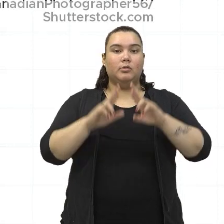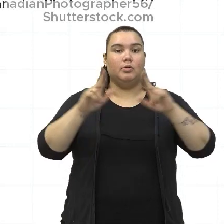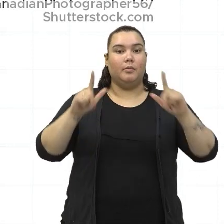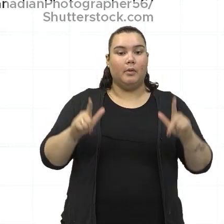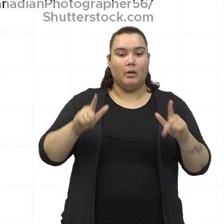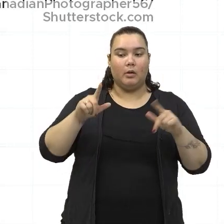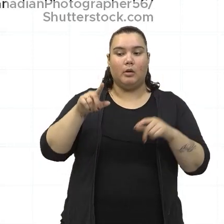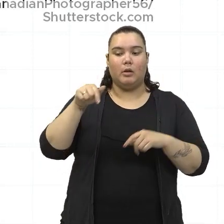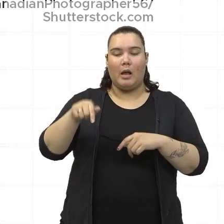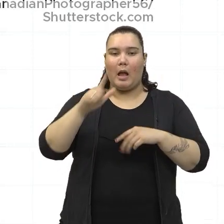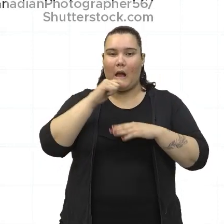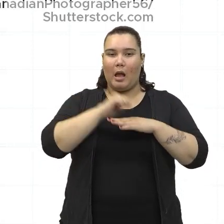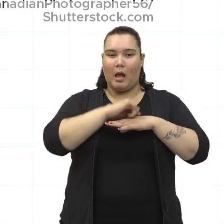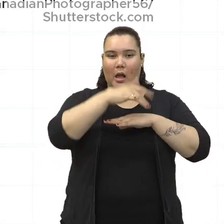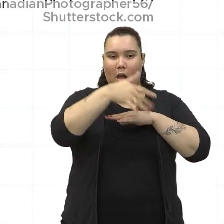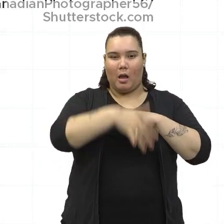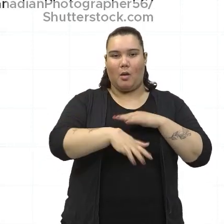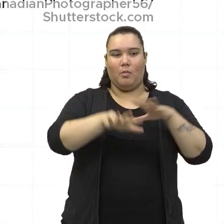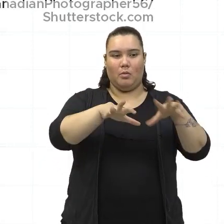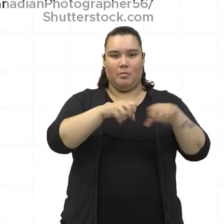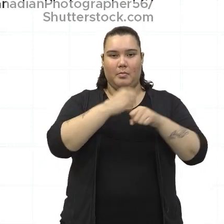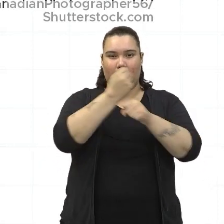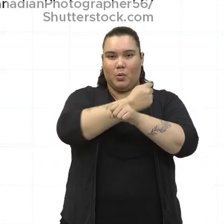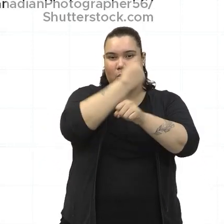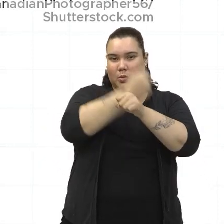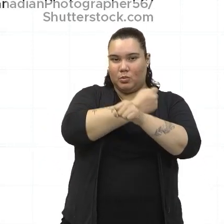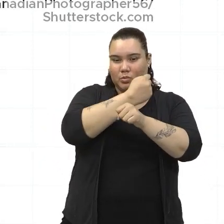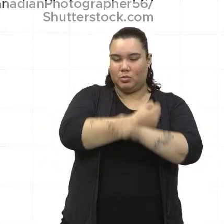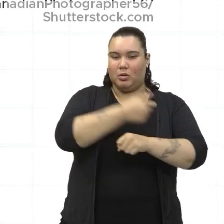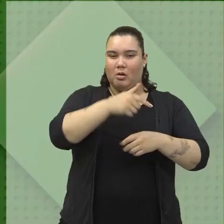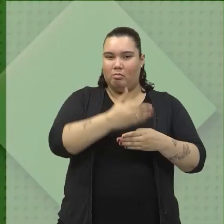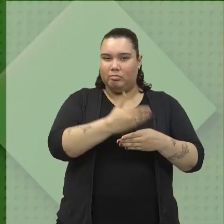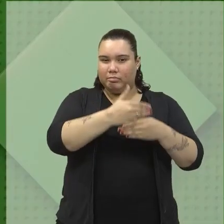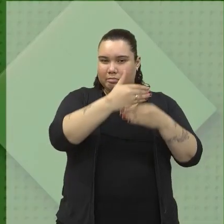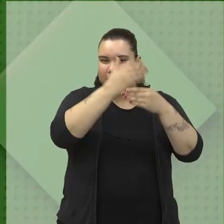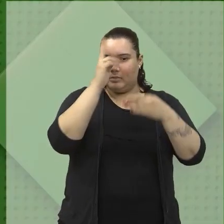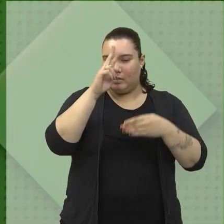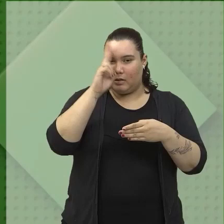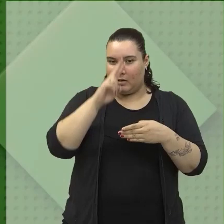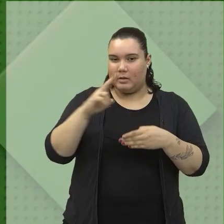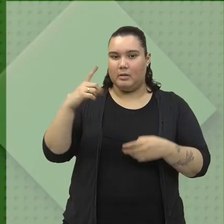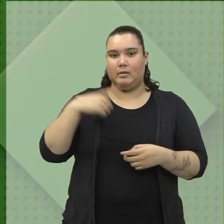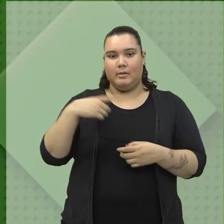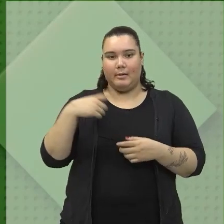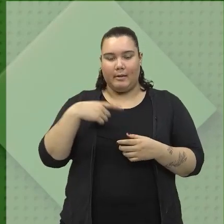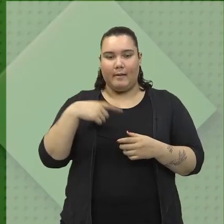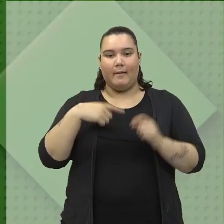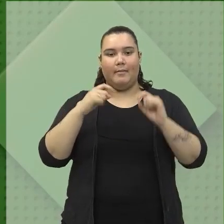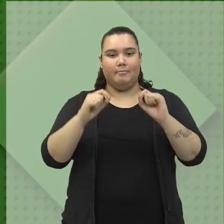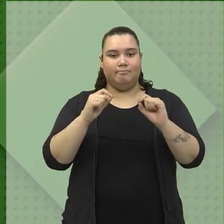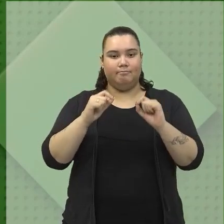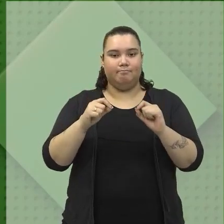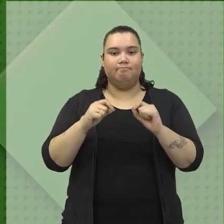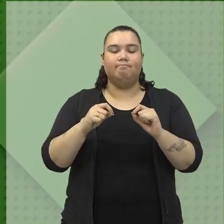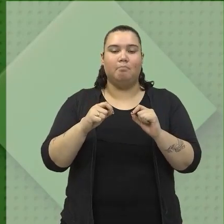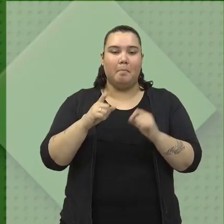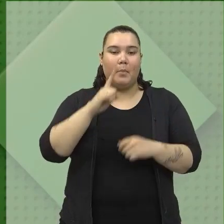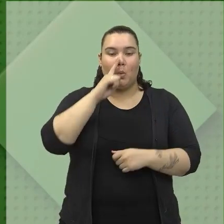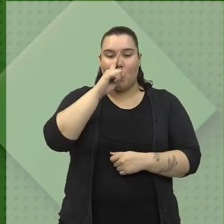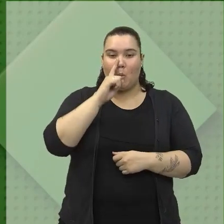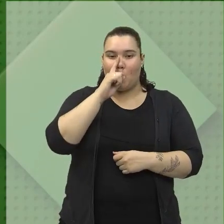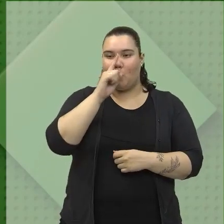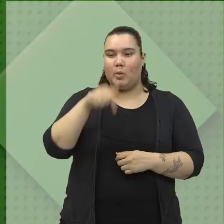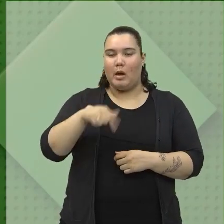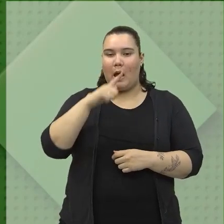usinas hidrelétricas, né, onde precisa construir ali aquela barragem, né, vai causar um impacto ambiental ali